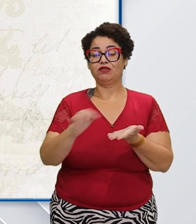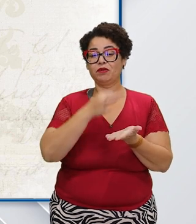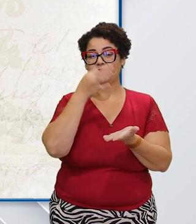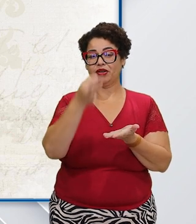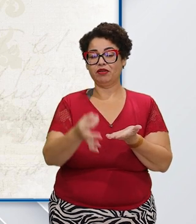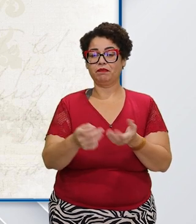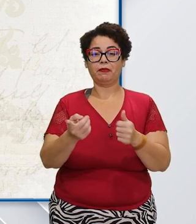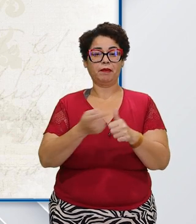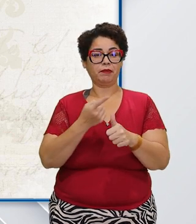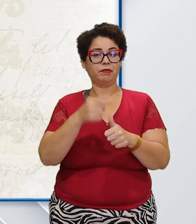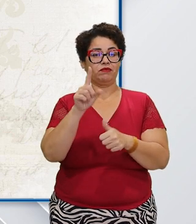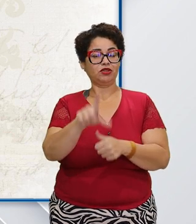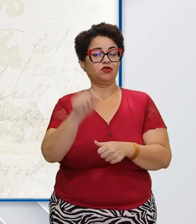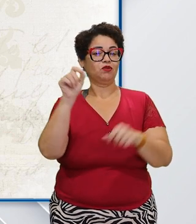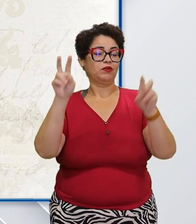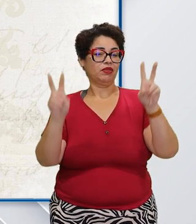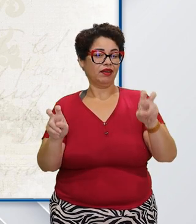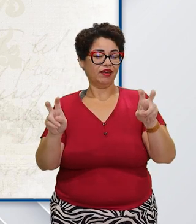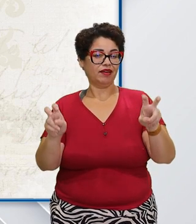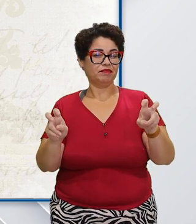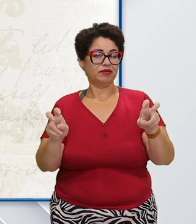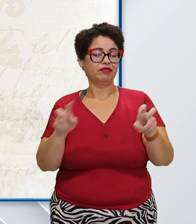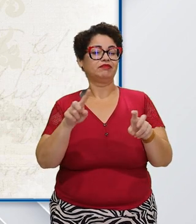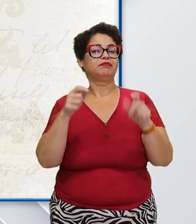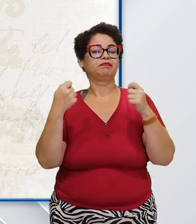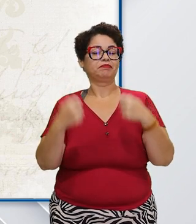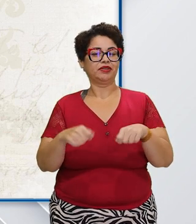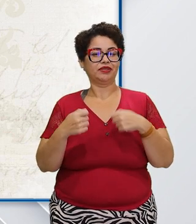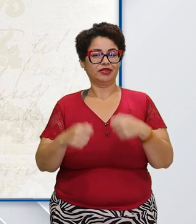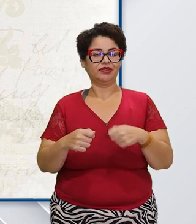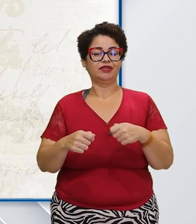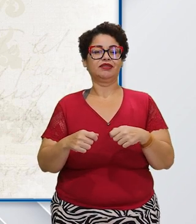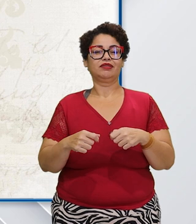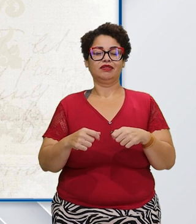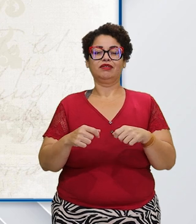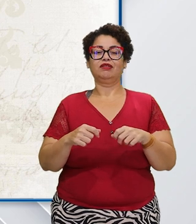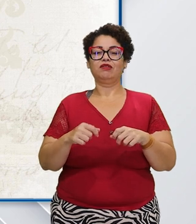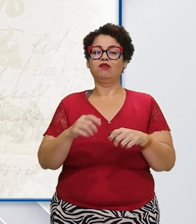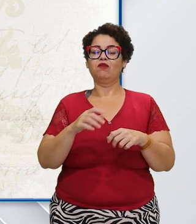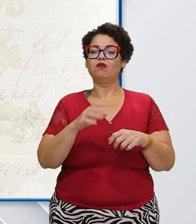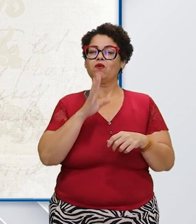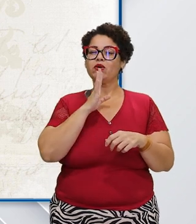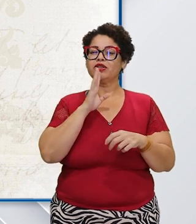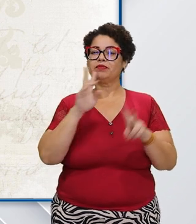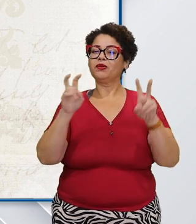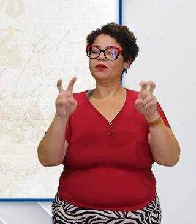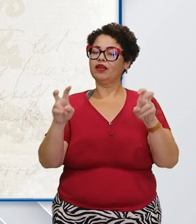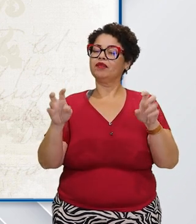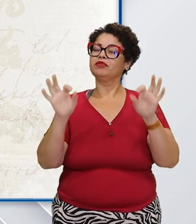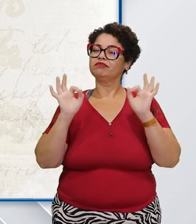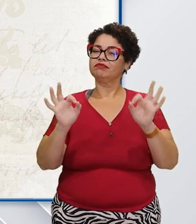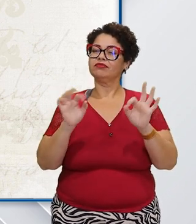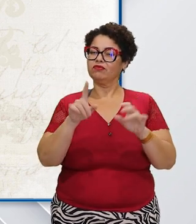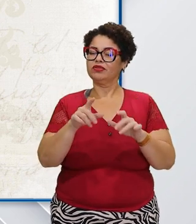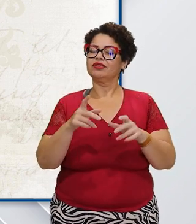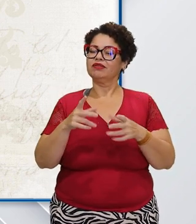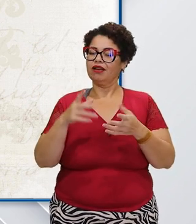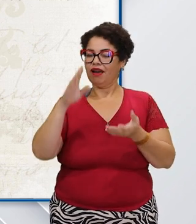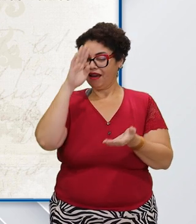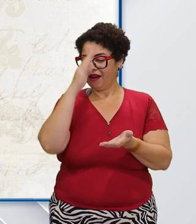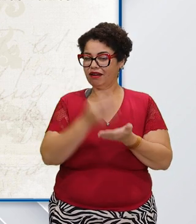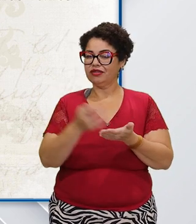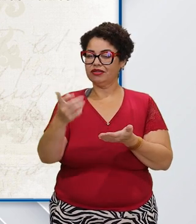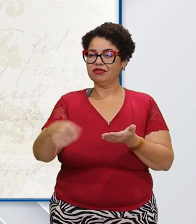opinião primeiro faça a escolha do tema então é preciso ter um conhecimento suficiente do tema para escrever um